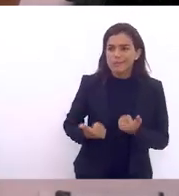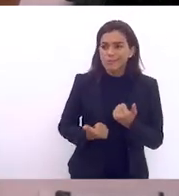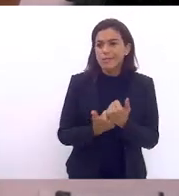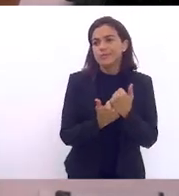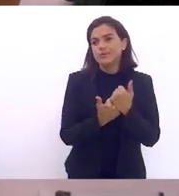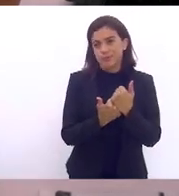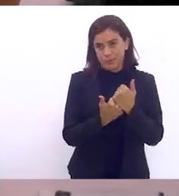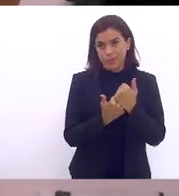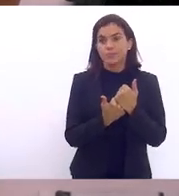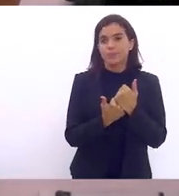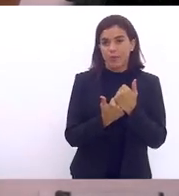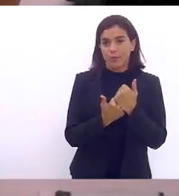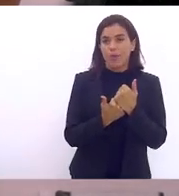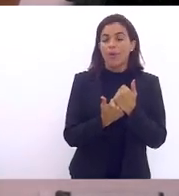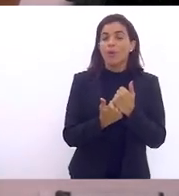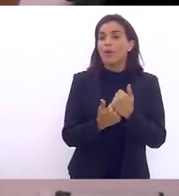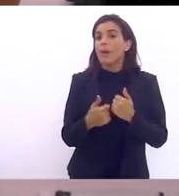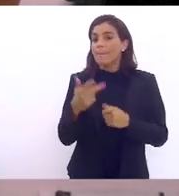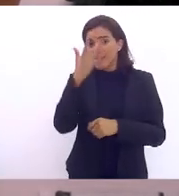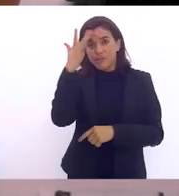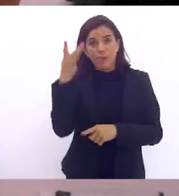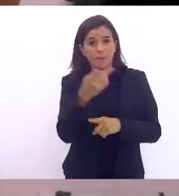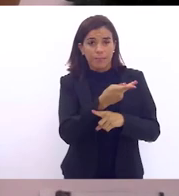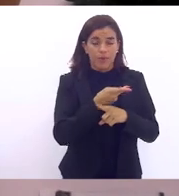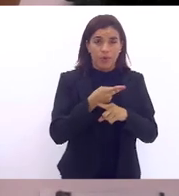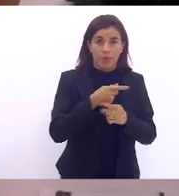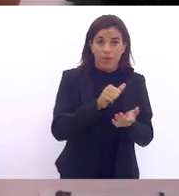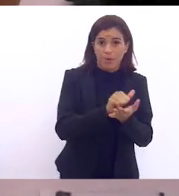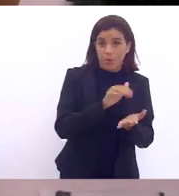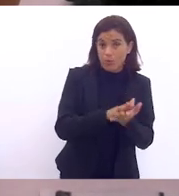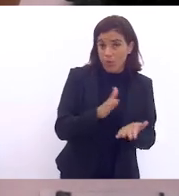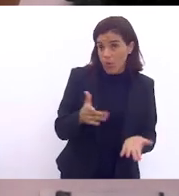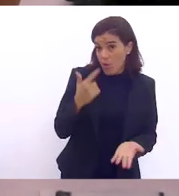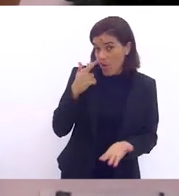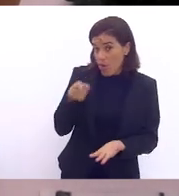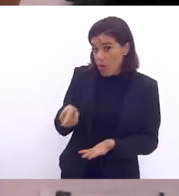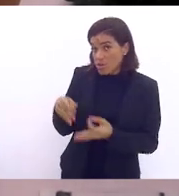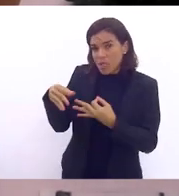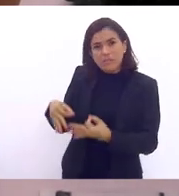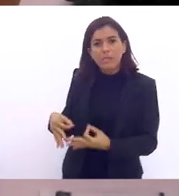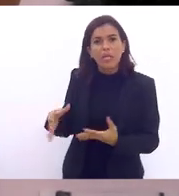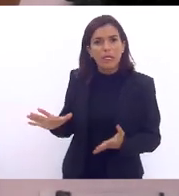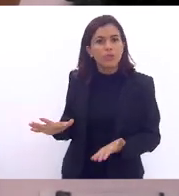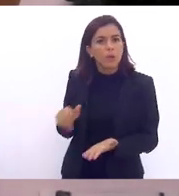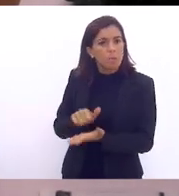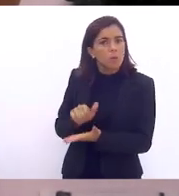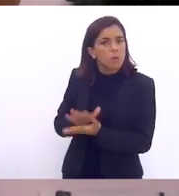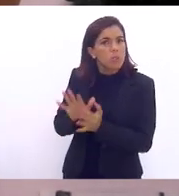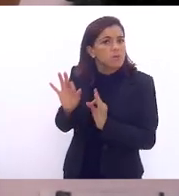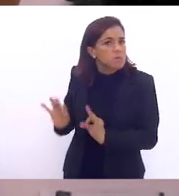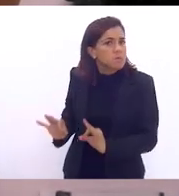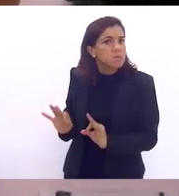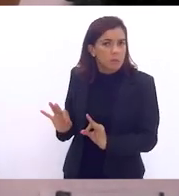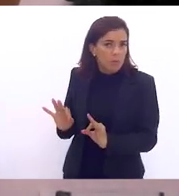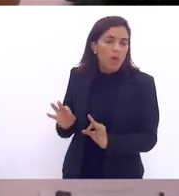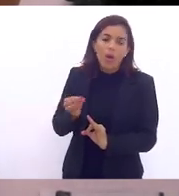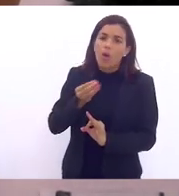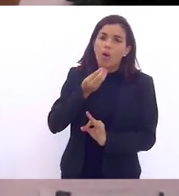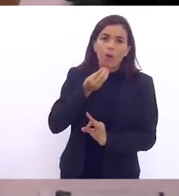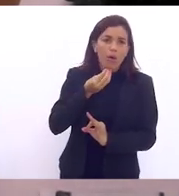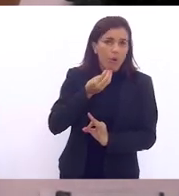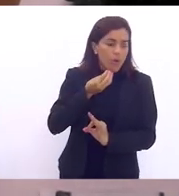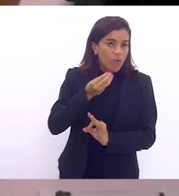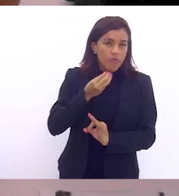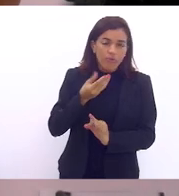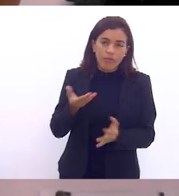esse julgamento de quem recorre a multa e nós colocamos realmente Olha isso aqui tá procedente e Quando é procedente a gente Claro não não